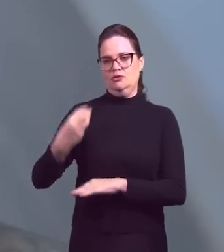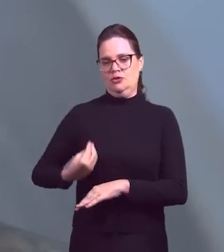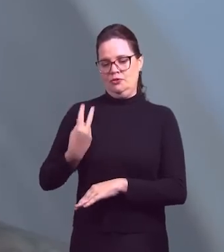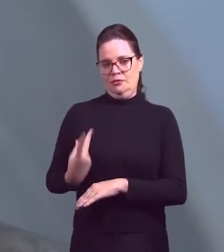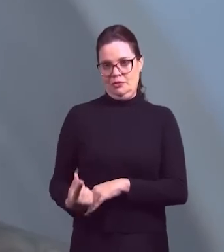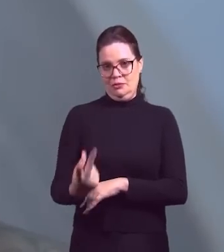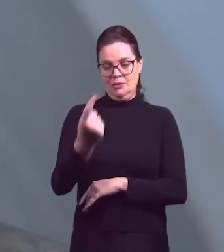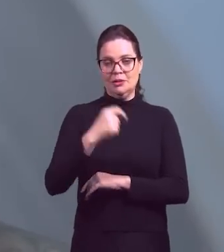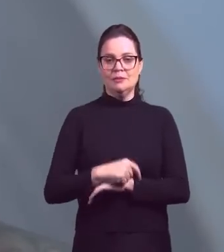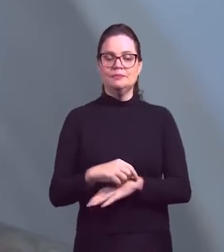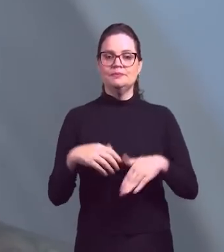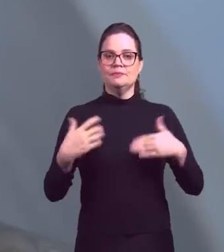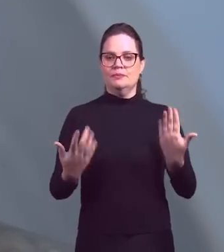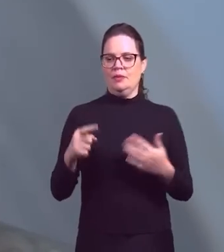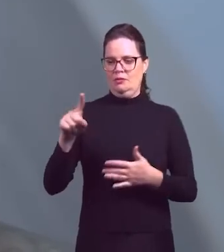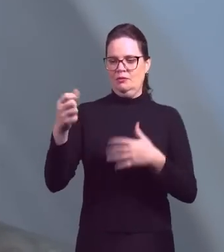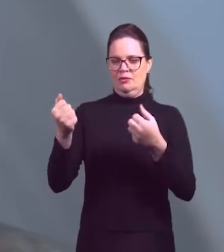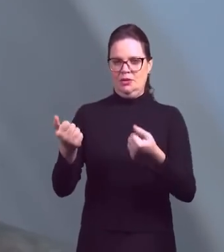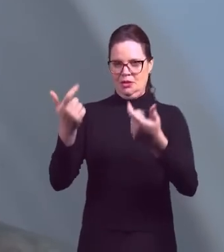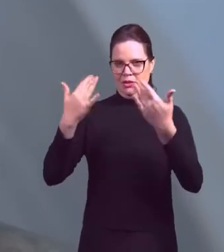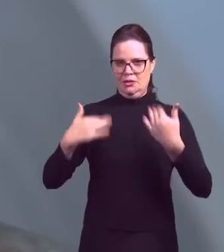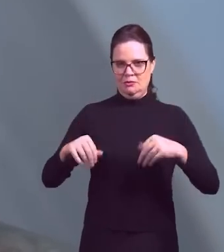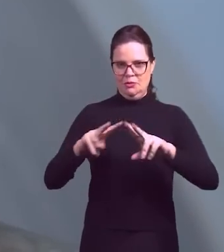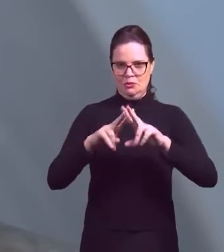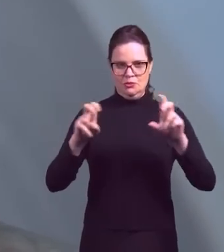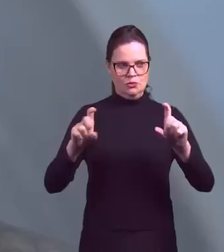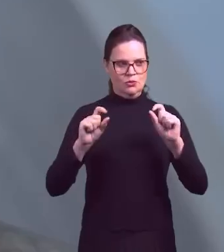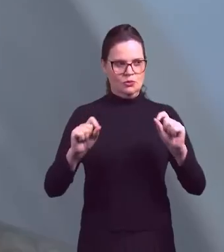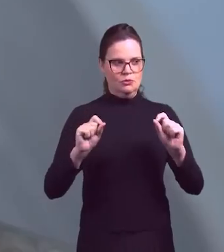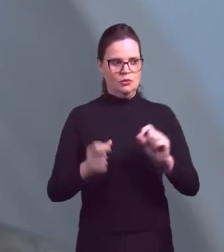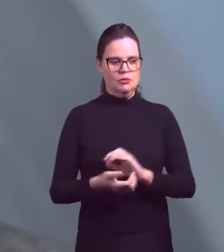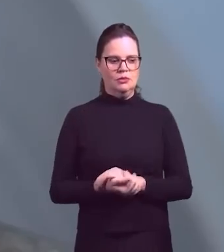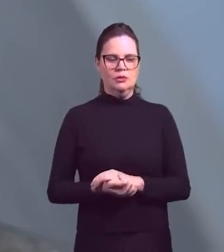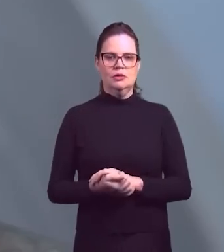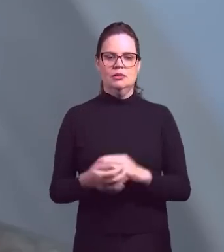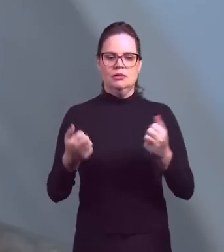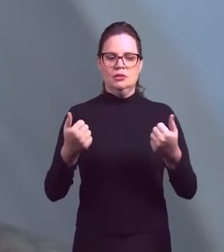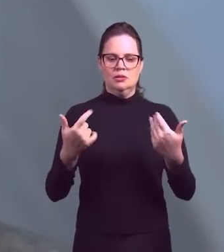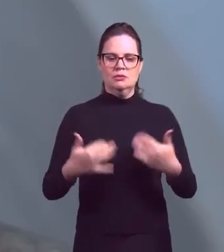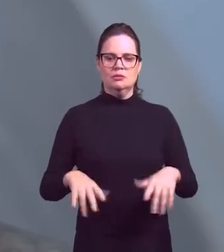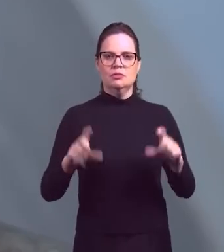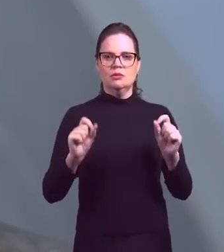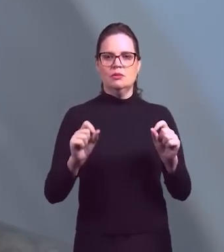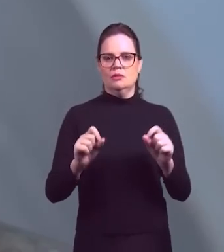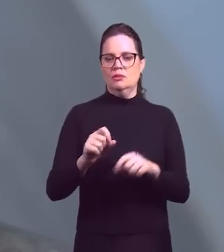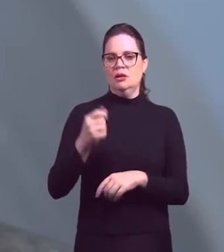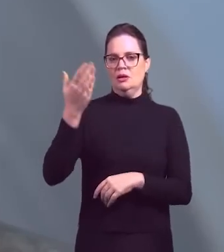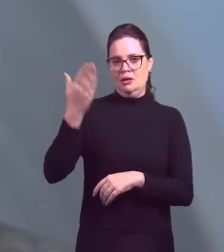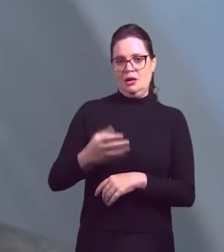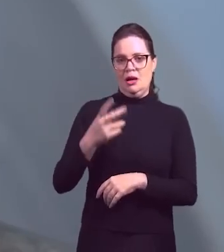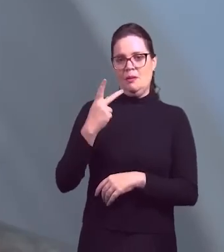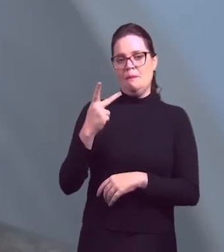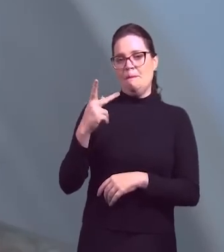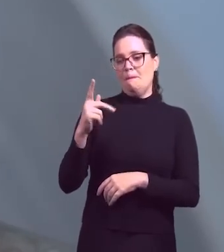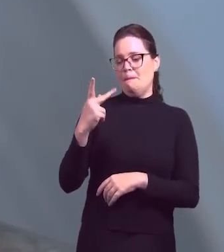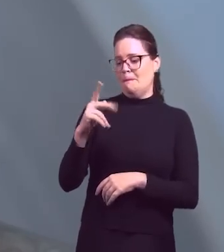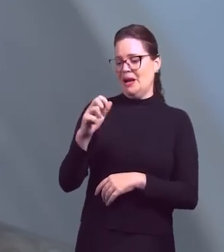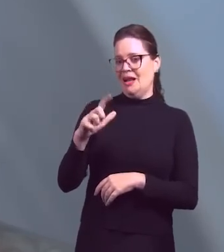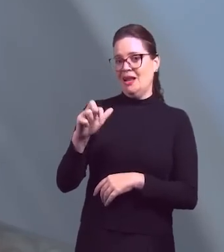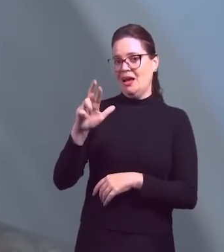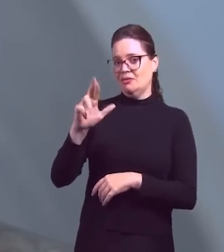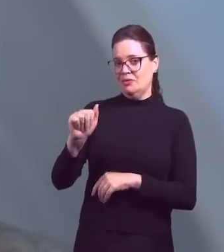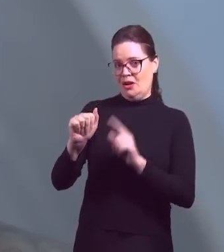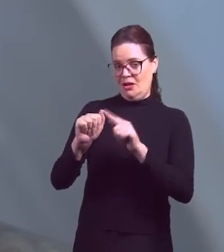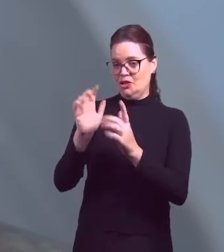redentor. Então, quando o senhor fez essa primeira abordagem, e o senhor disse assim, ele é o verbo,